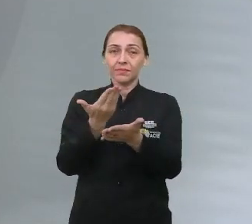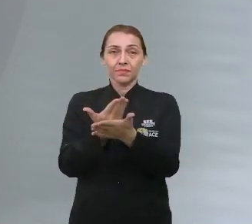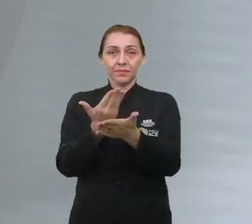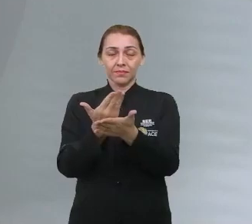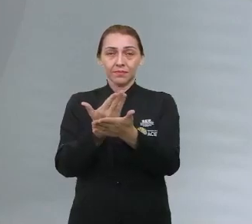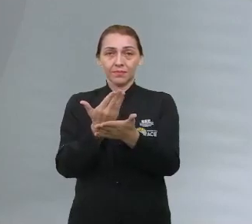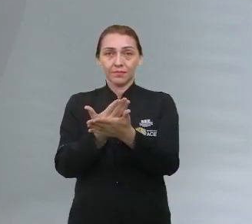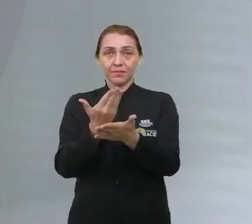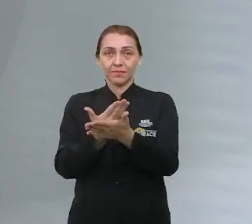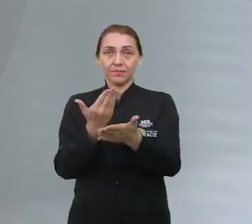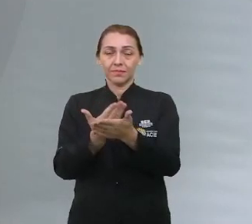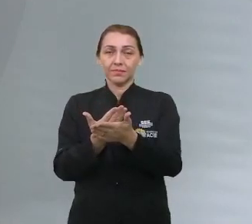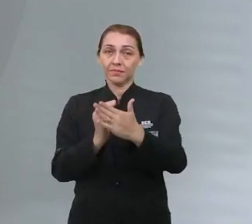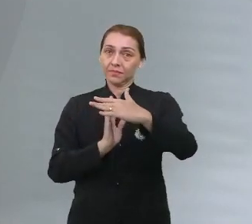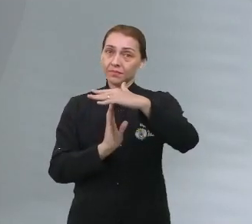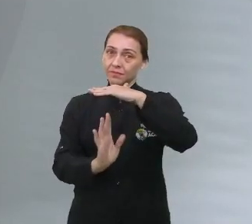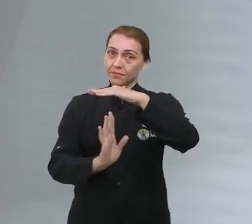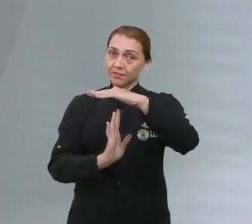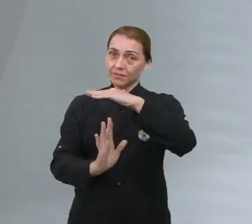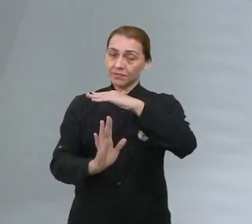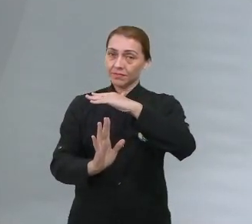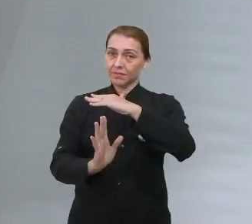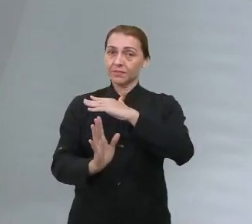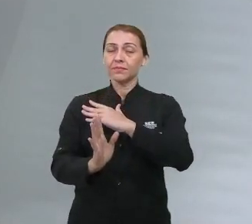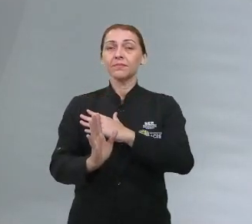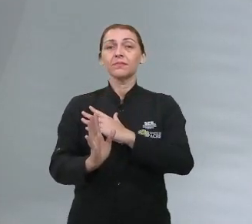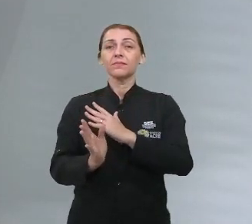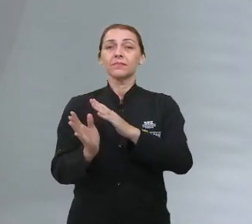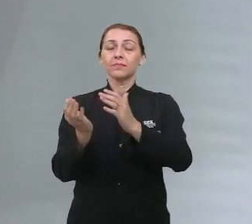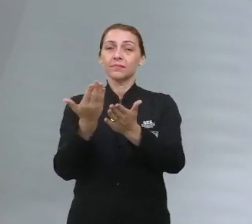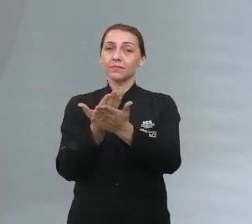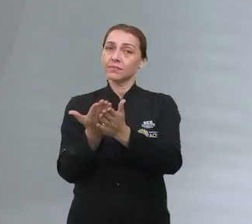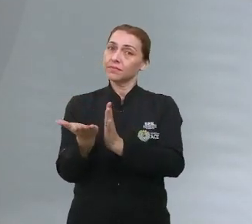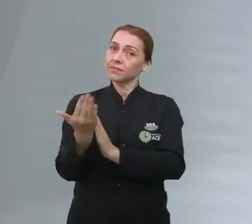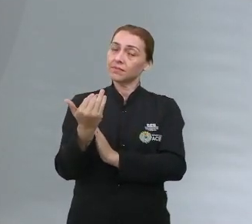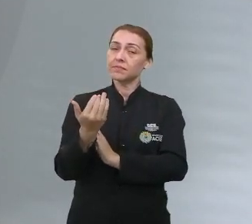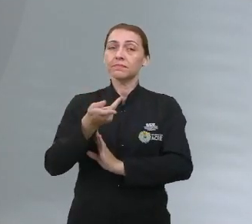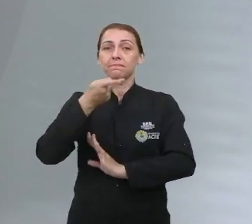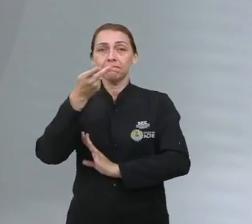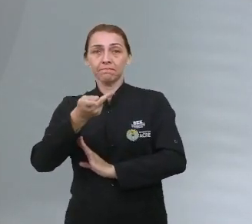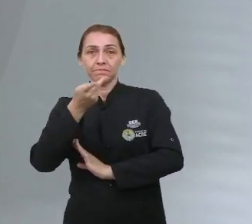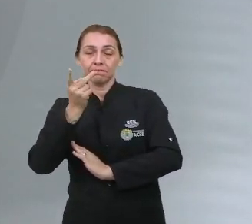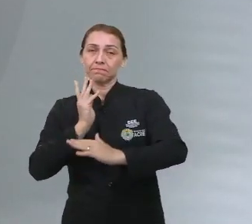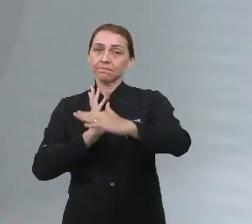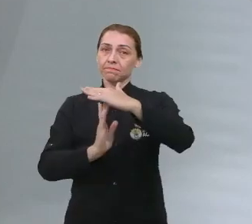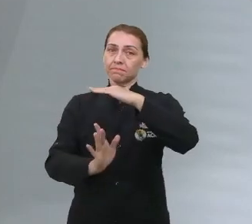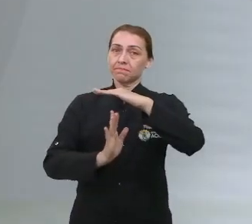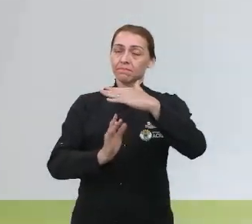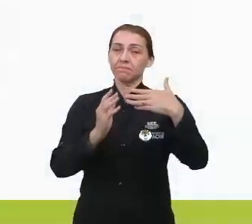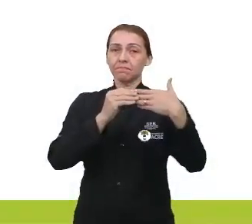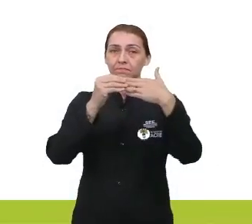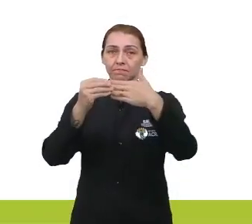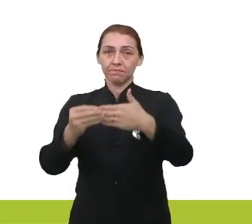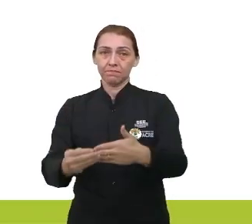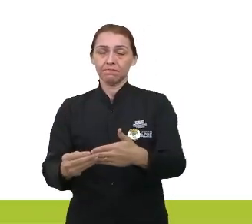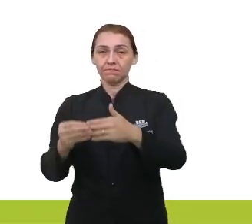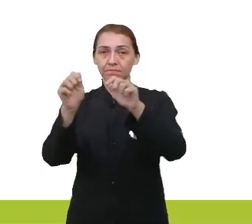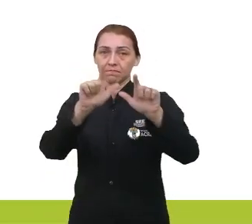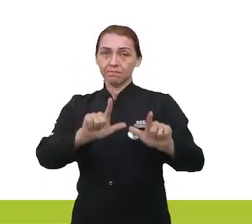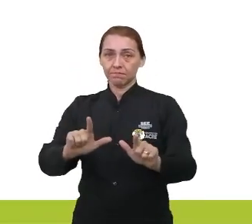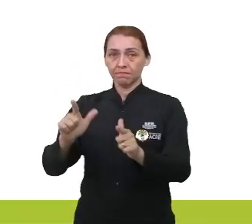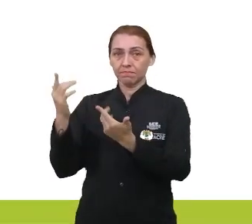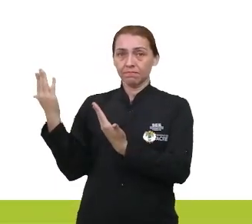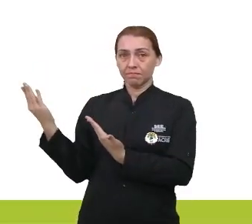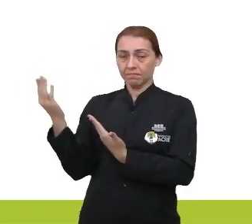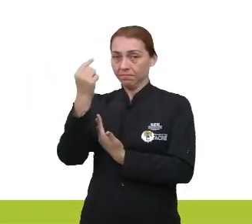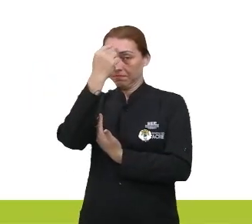estudar sobre migrações. Vamos então à nossa aula. Para falar um pouco de migrações, eu trouxe na tela